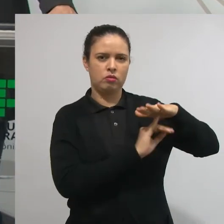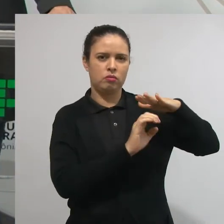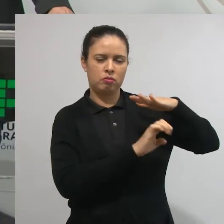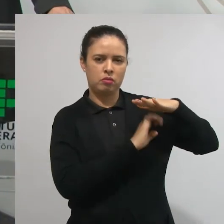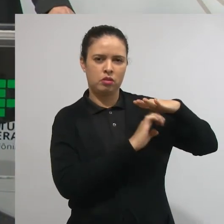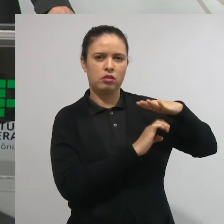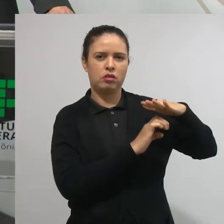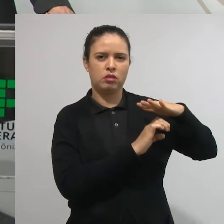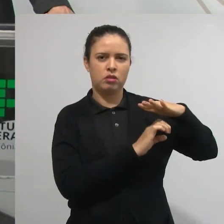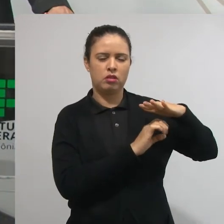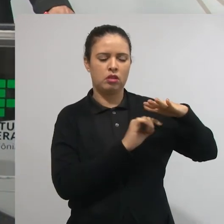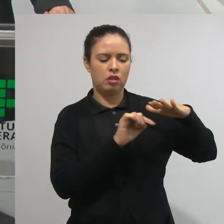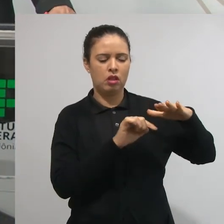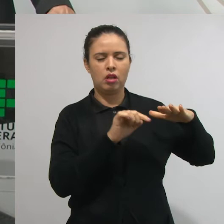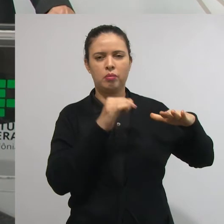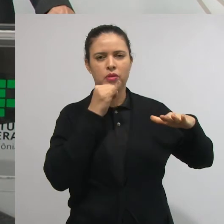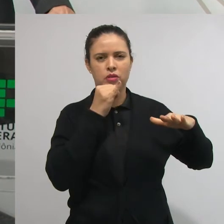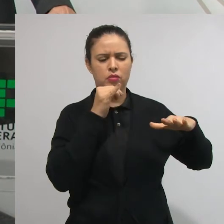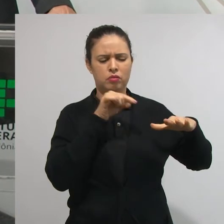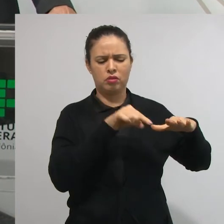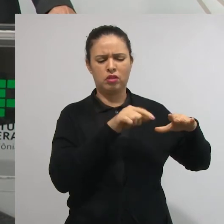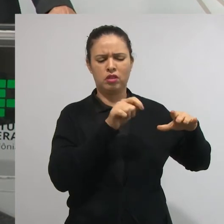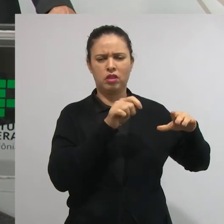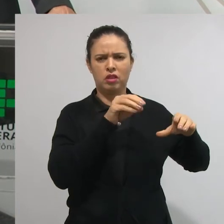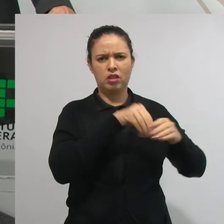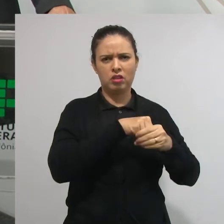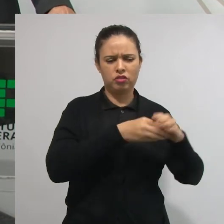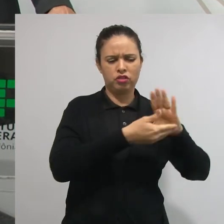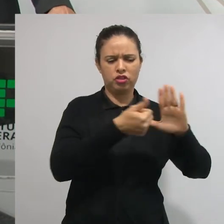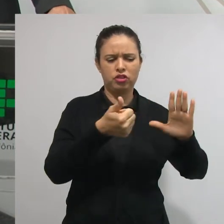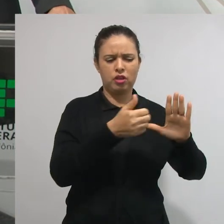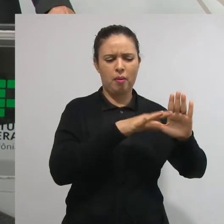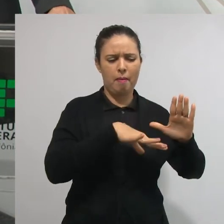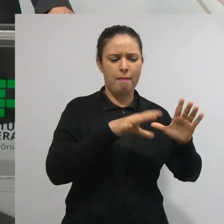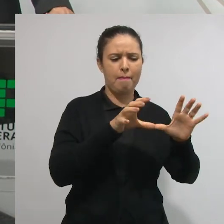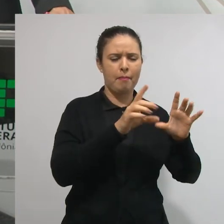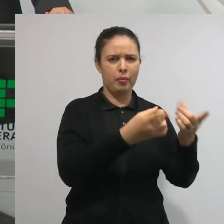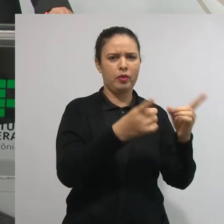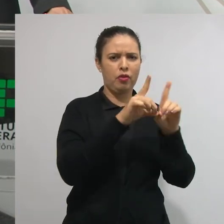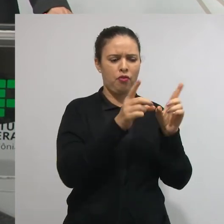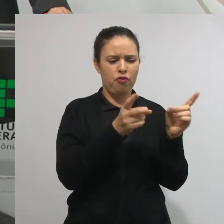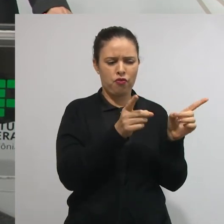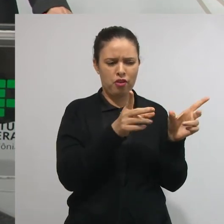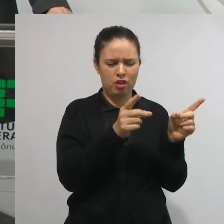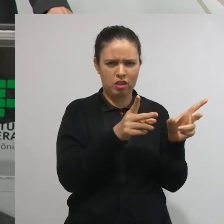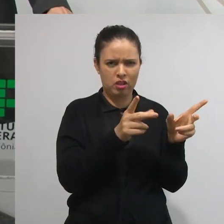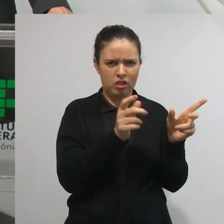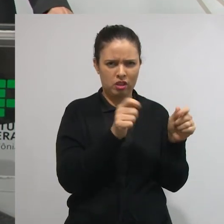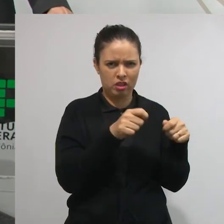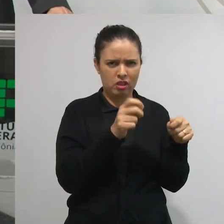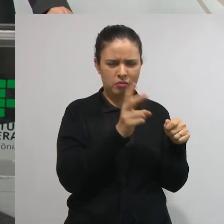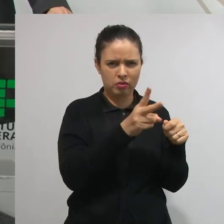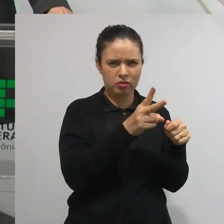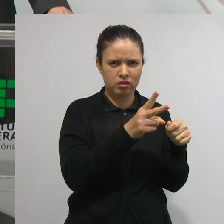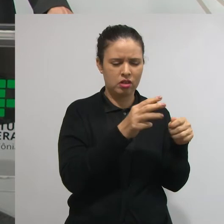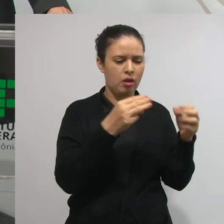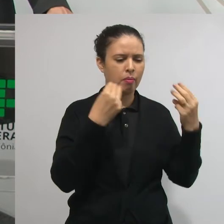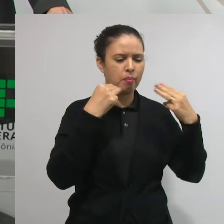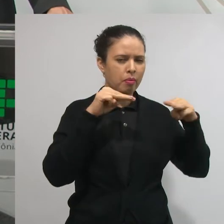Uma organização vive sem um sistema de vendas? Uma organização vive sem um sistema de